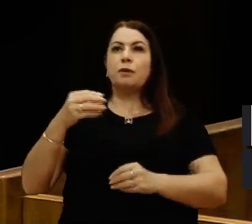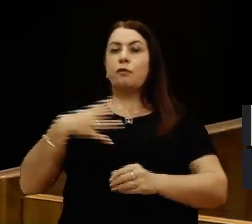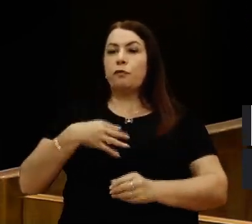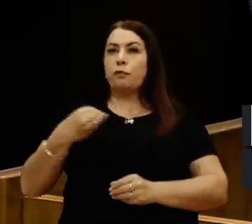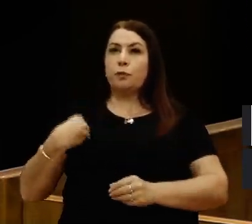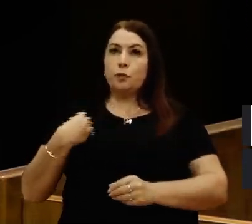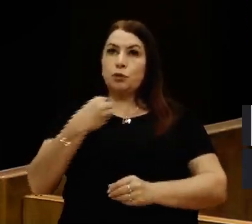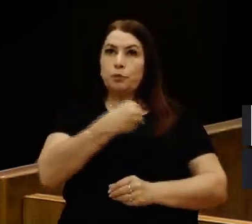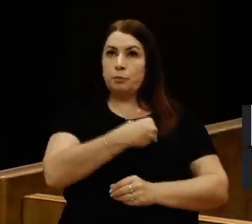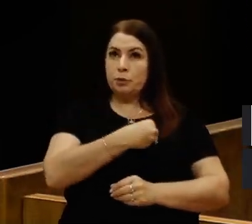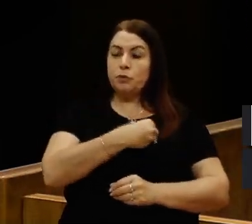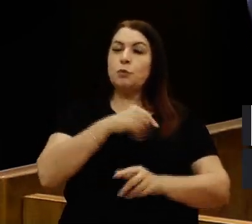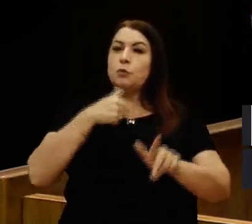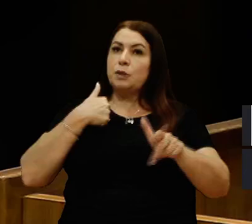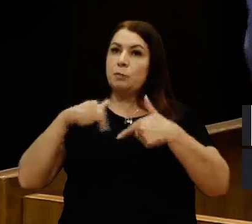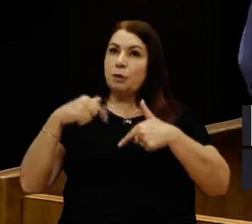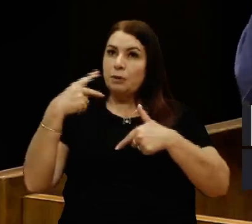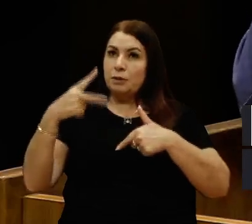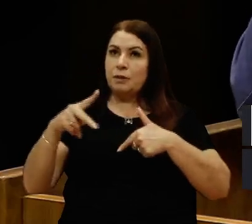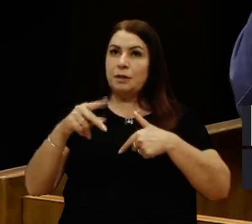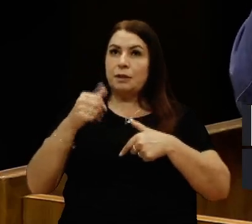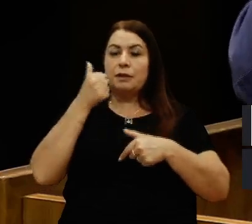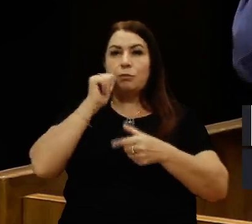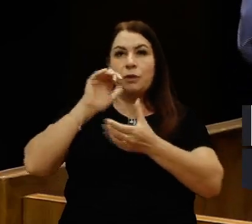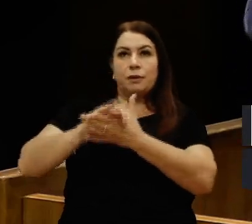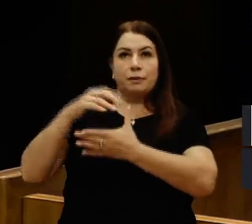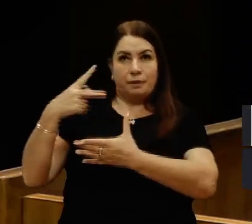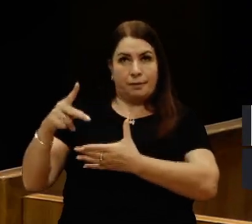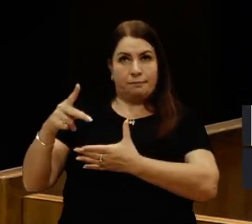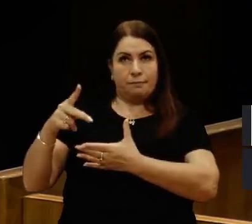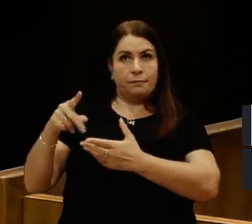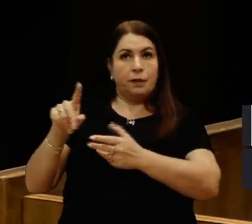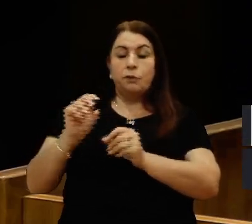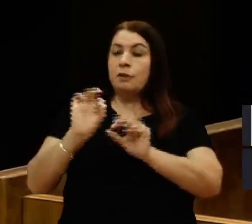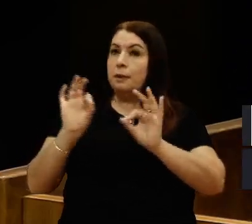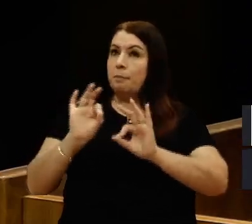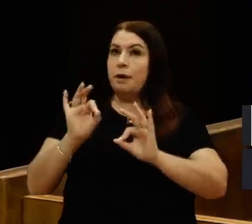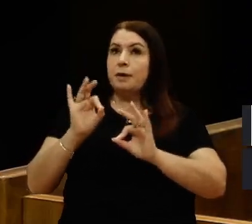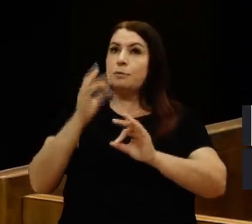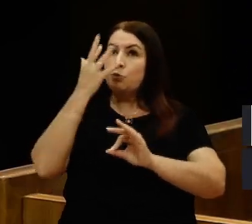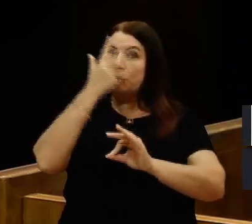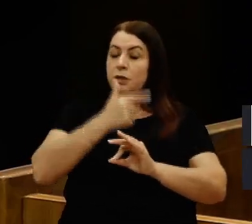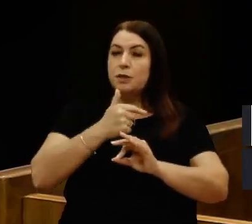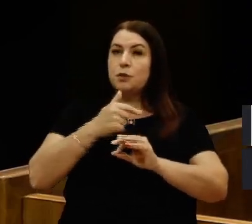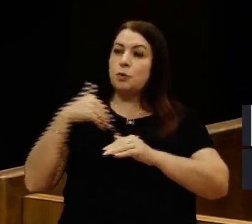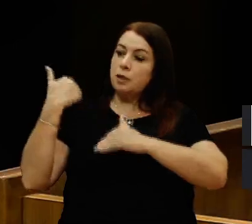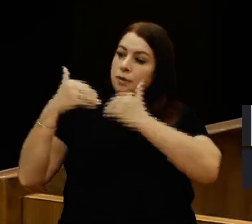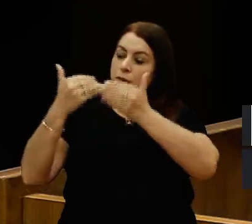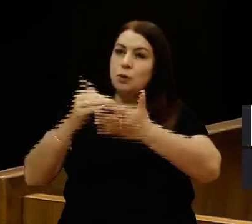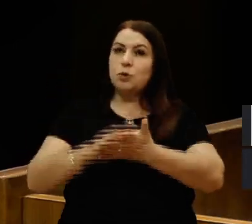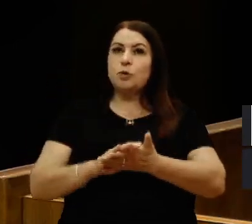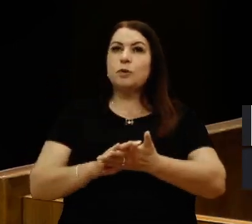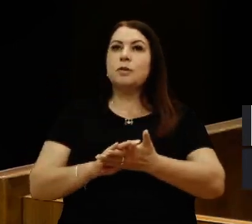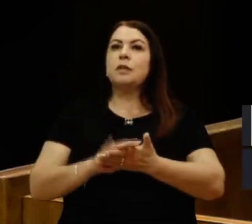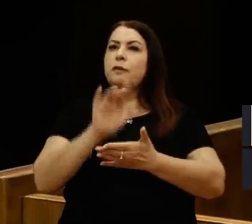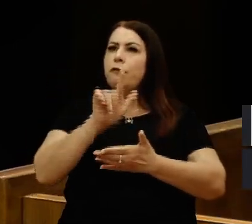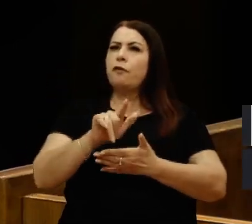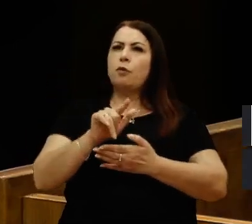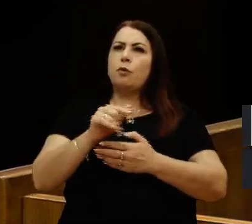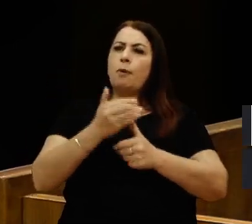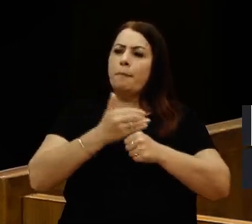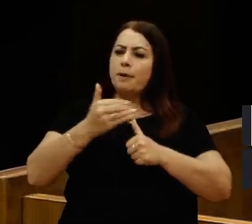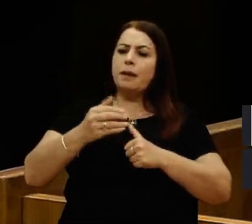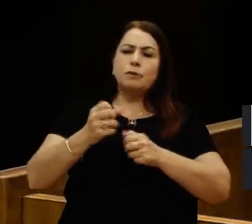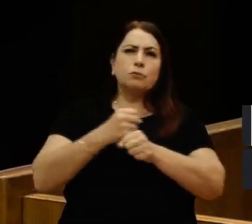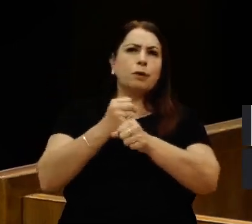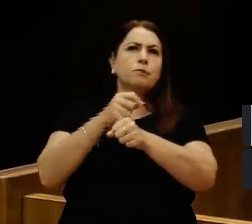médico fruto do trabalho dele e da companheira dele. Eu acho que não tem nada mais bonito nessa trajetória, que ficou tantos mandatos aqui. Eu